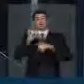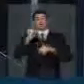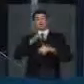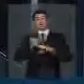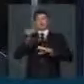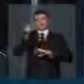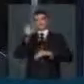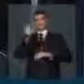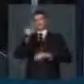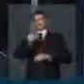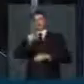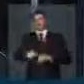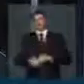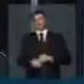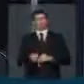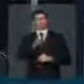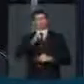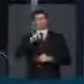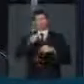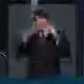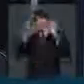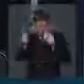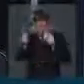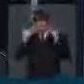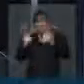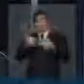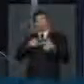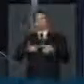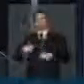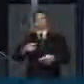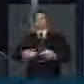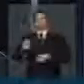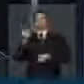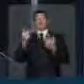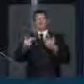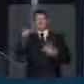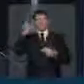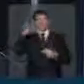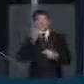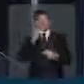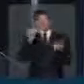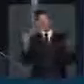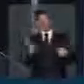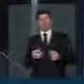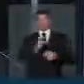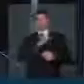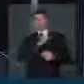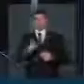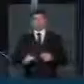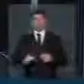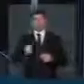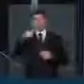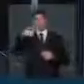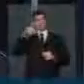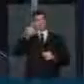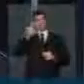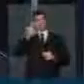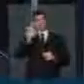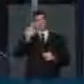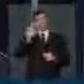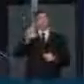de preços e não subordinados ao mercado, como ontem disse o presidente André Longo